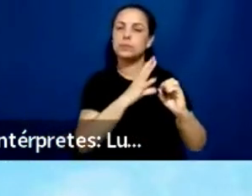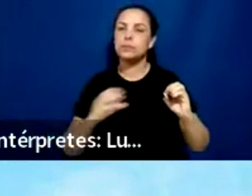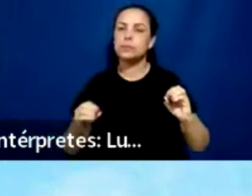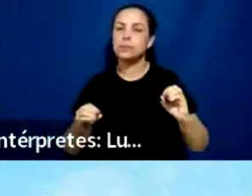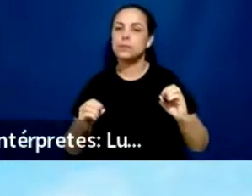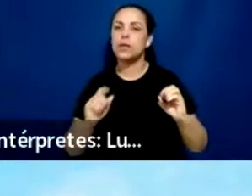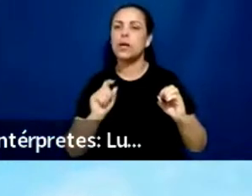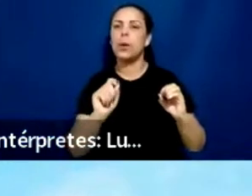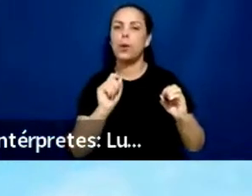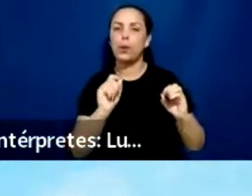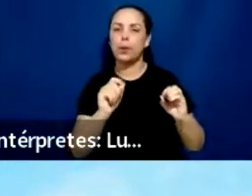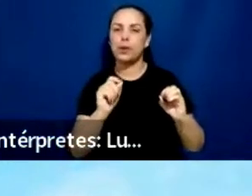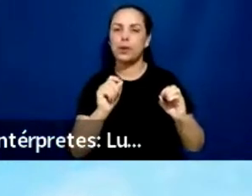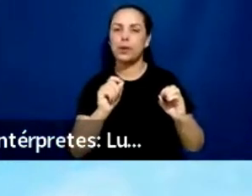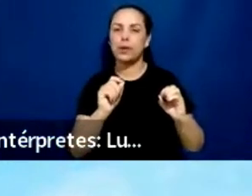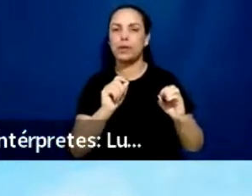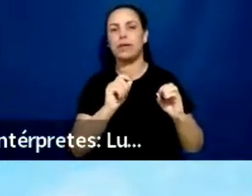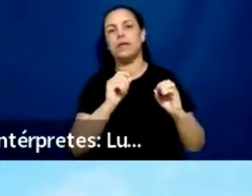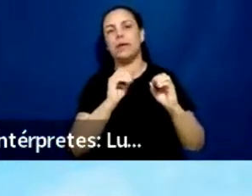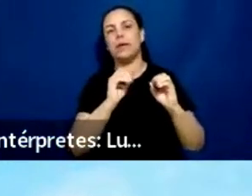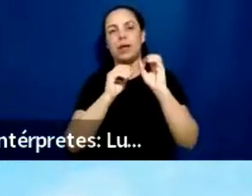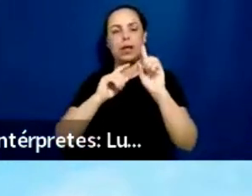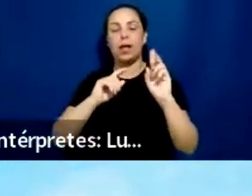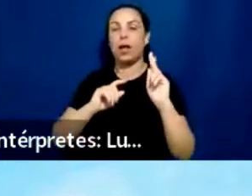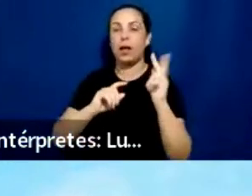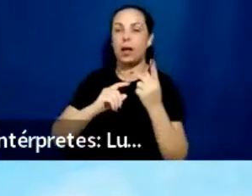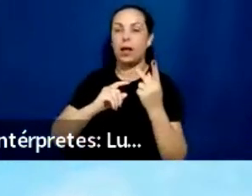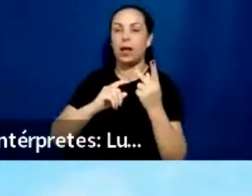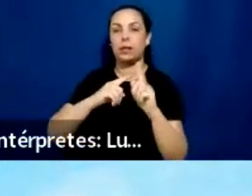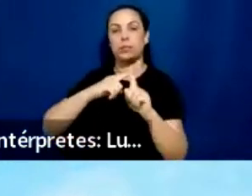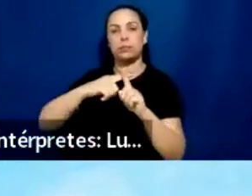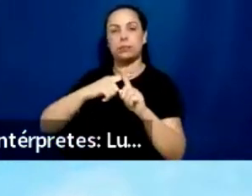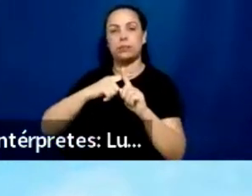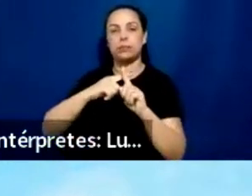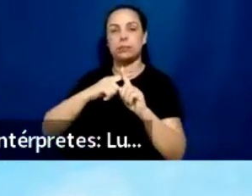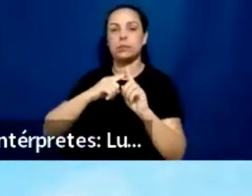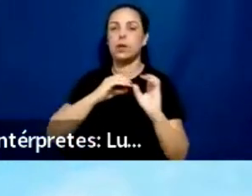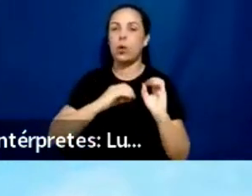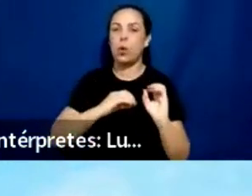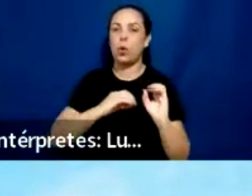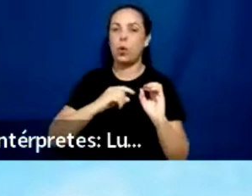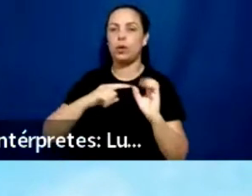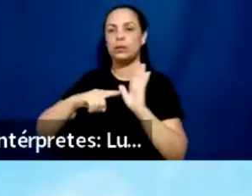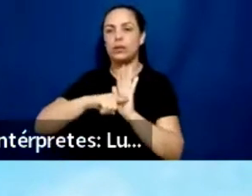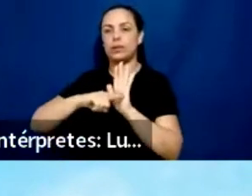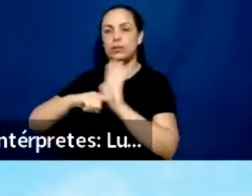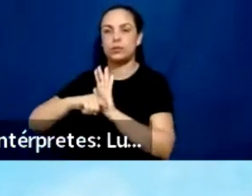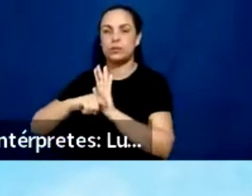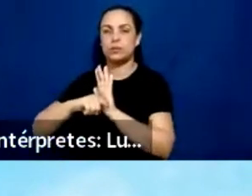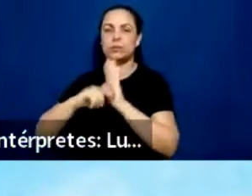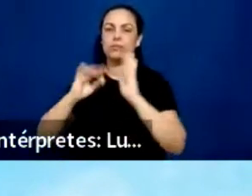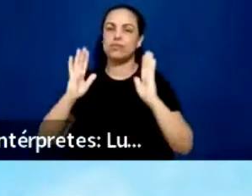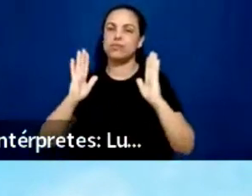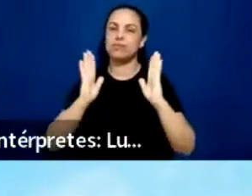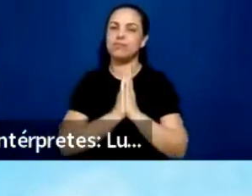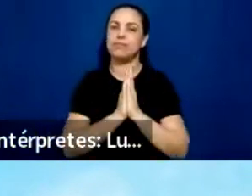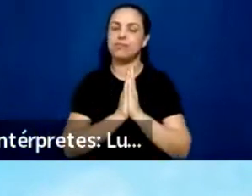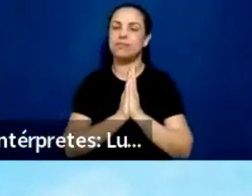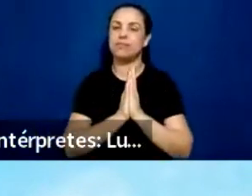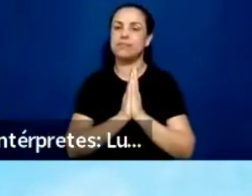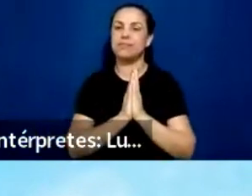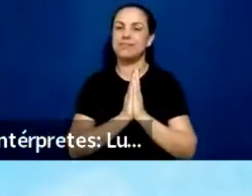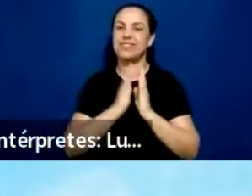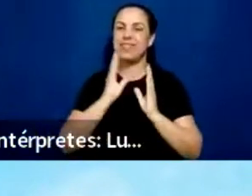vai encontrar um excesso de radical livre, que a gente sempre tem em excesso. Então, o excesso de radical livre, que